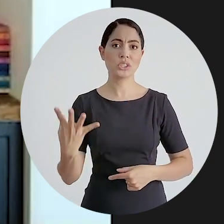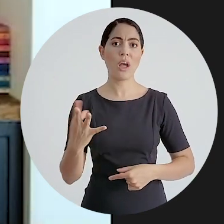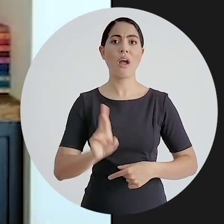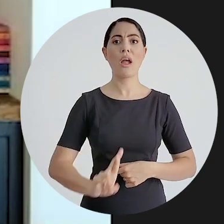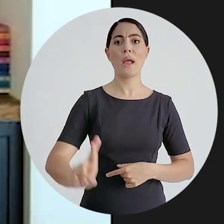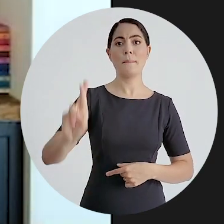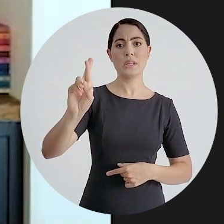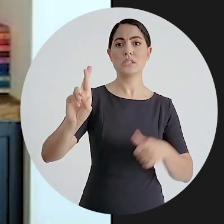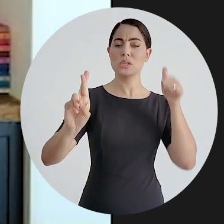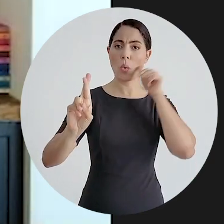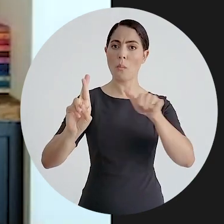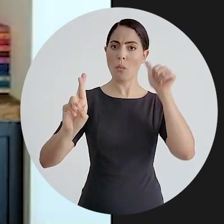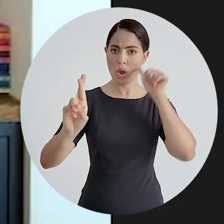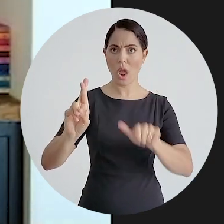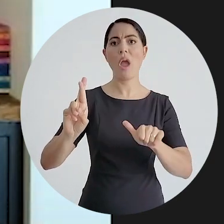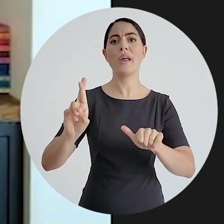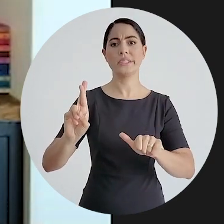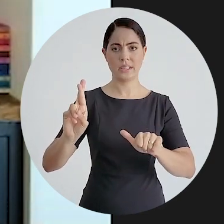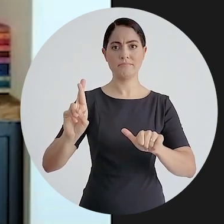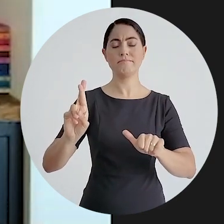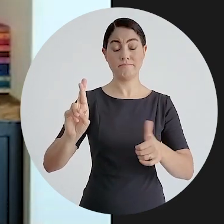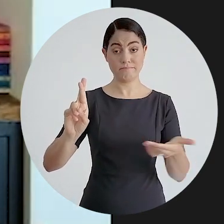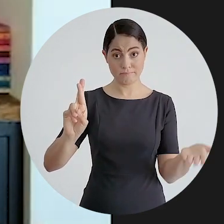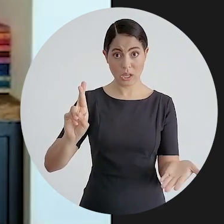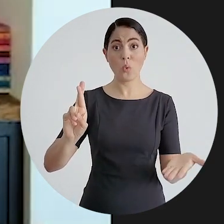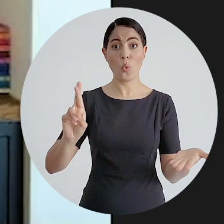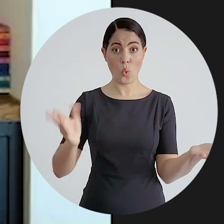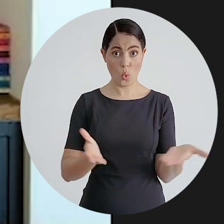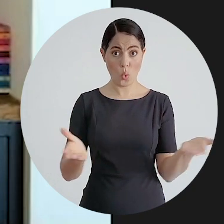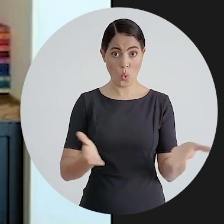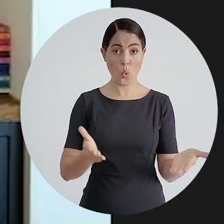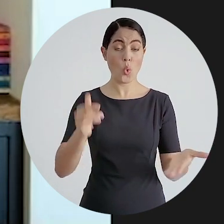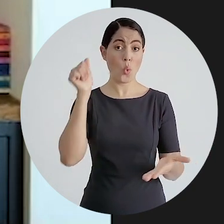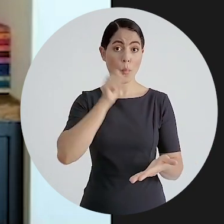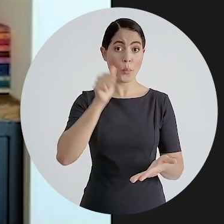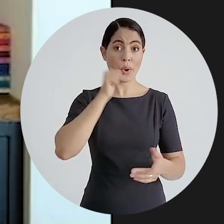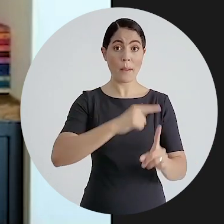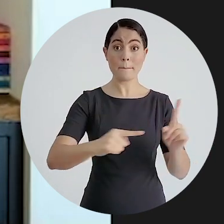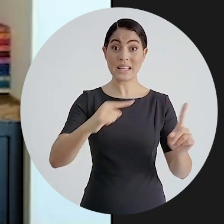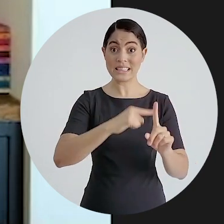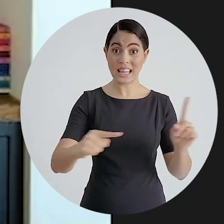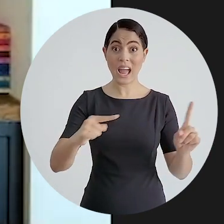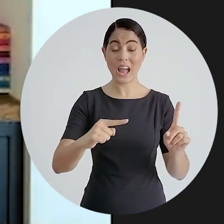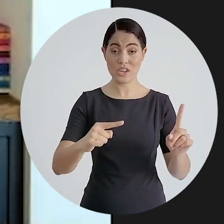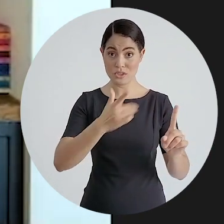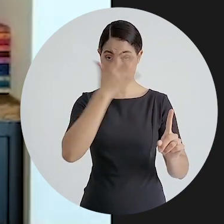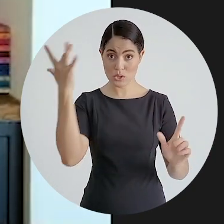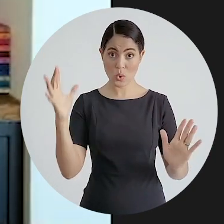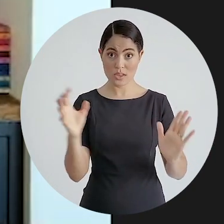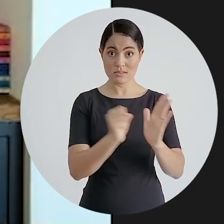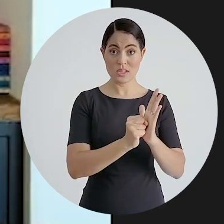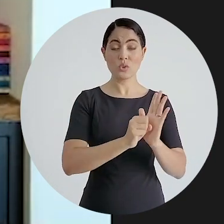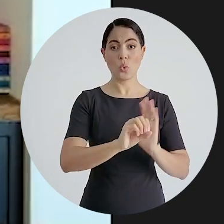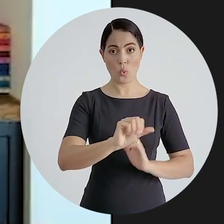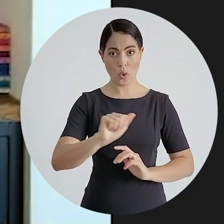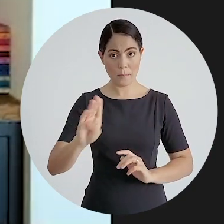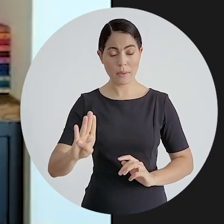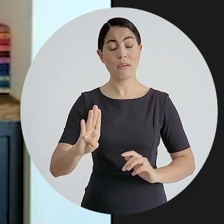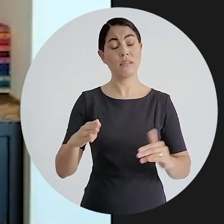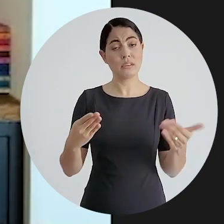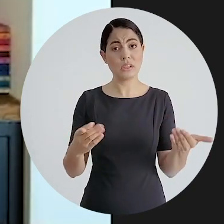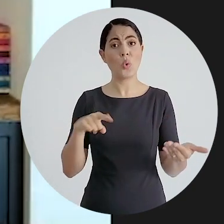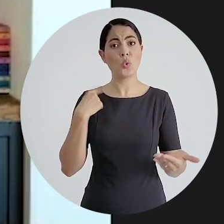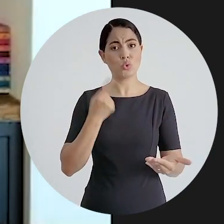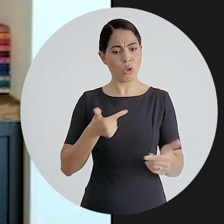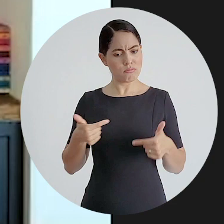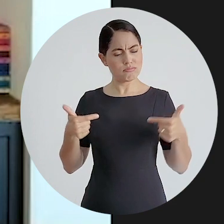números adequados das mulheres, que hoje somam a metade do nosso quadro de inscritos, e